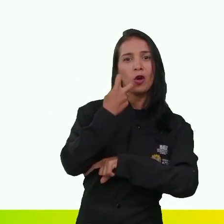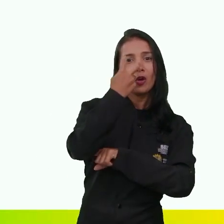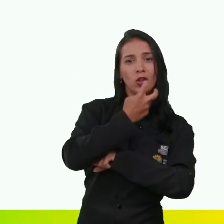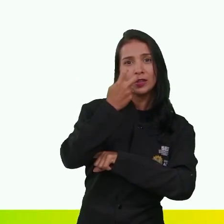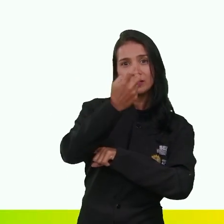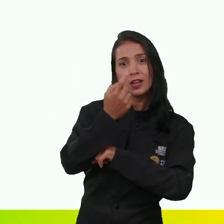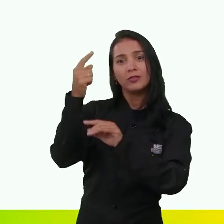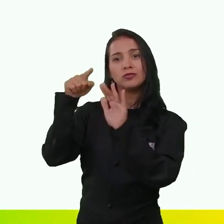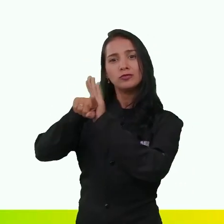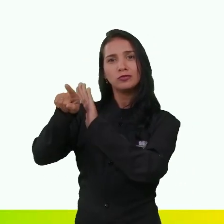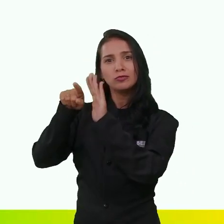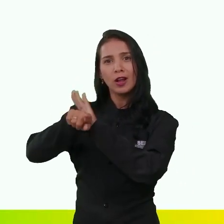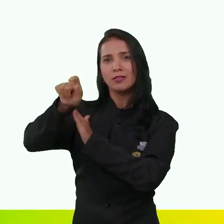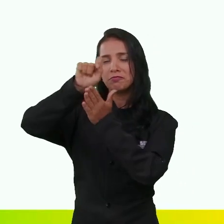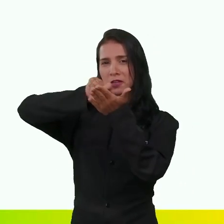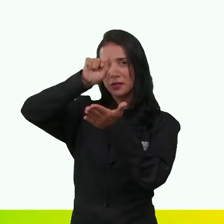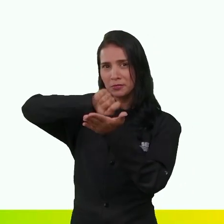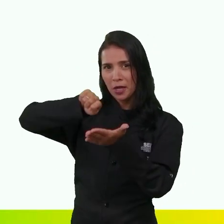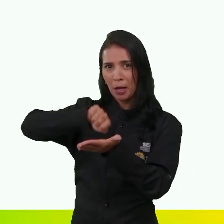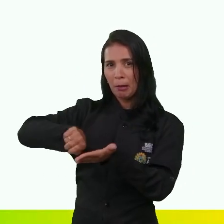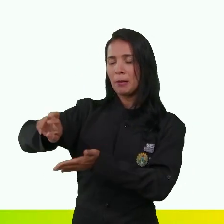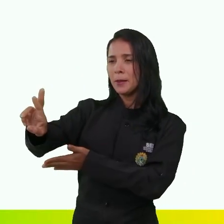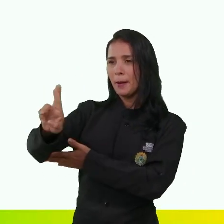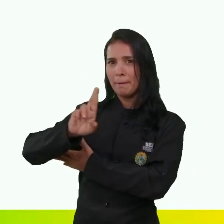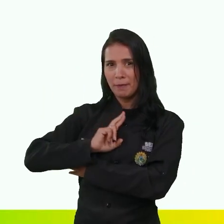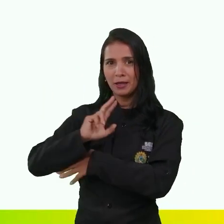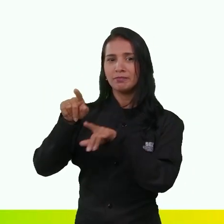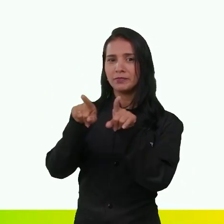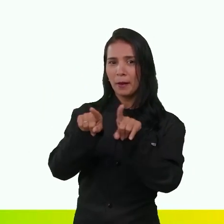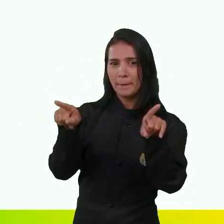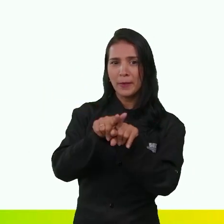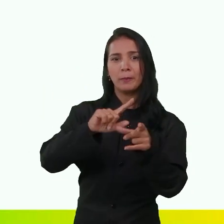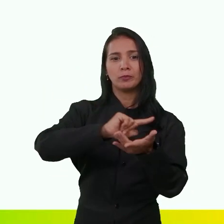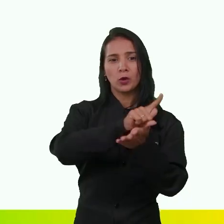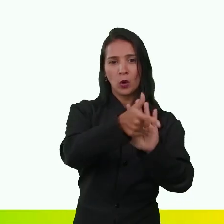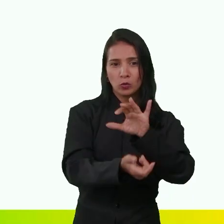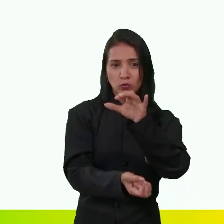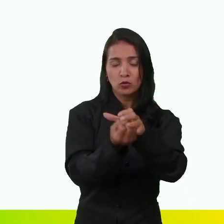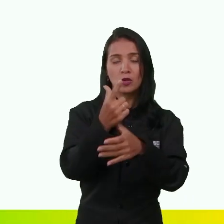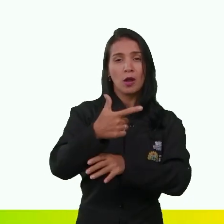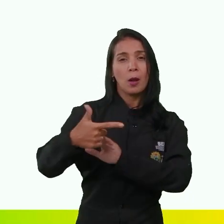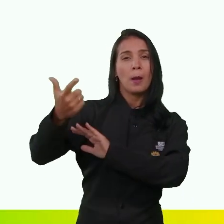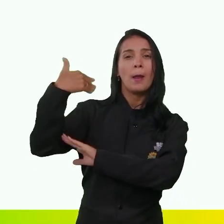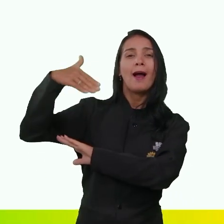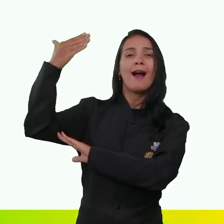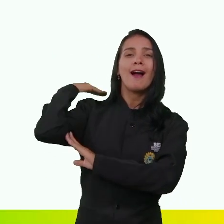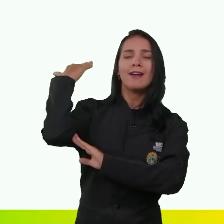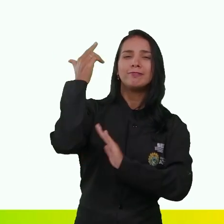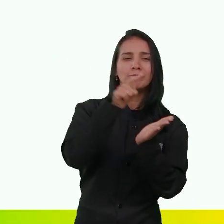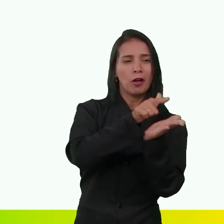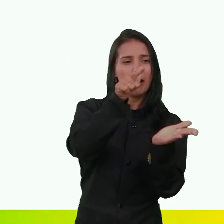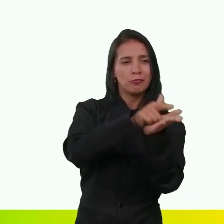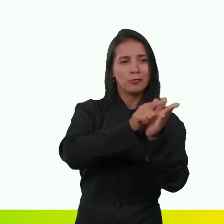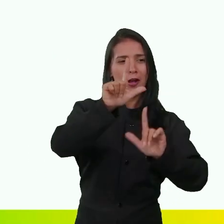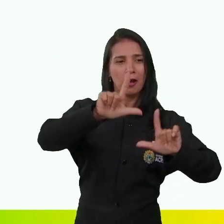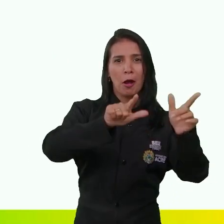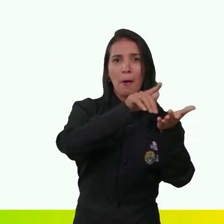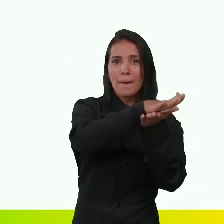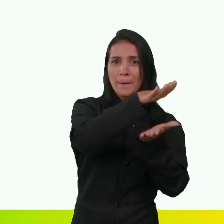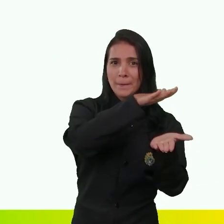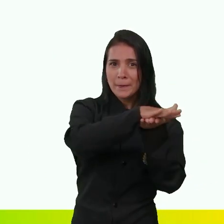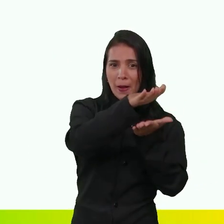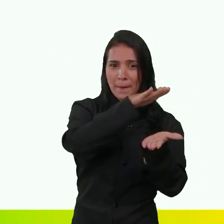e respostas. Esses gêneros nasceram lá no jornal impresso, mas hoje circulam nas mídias